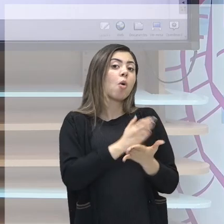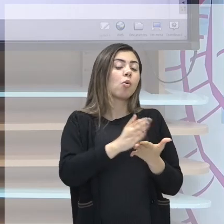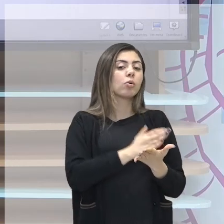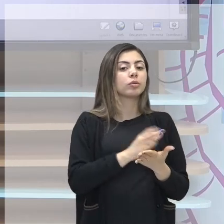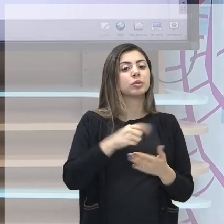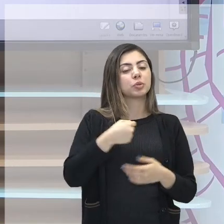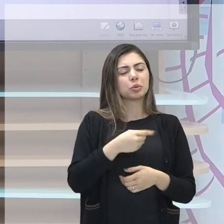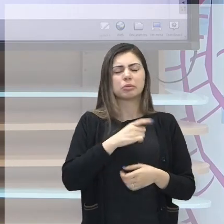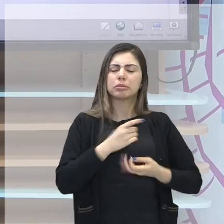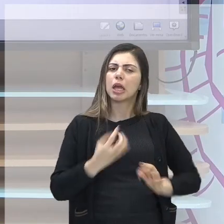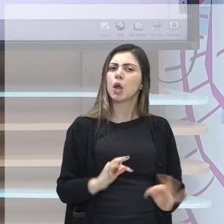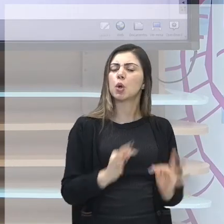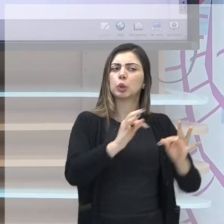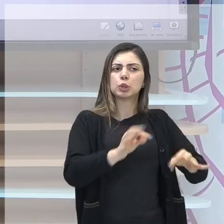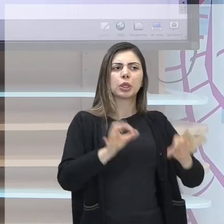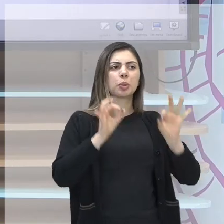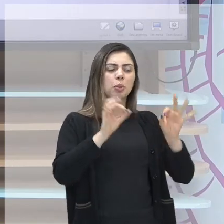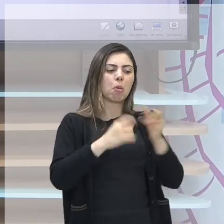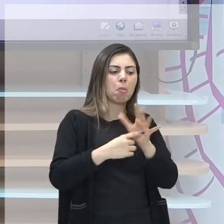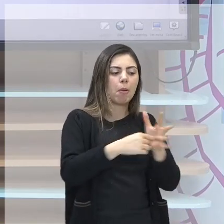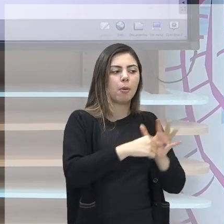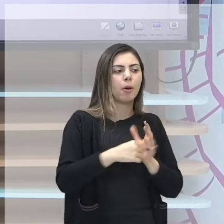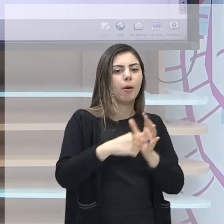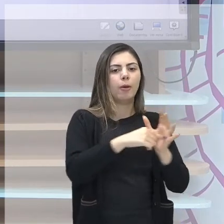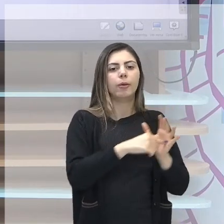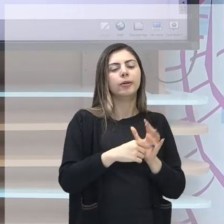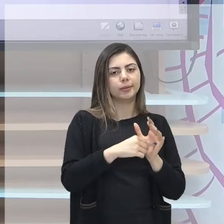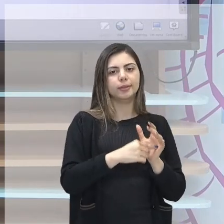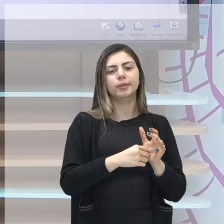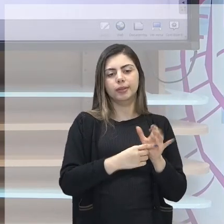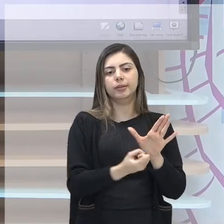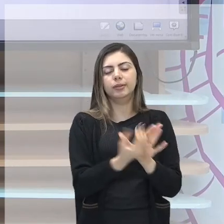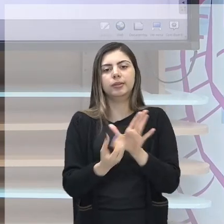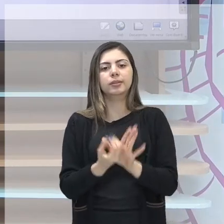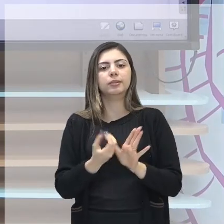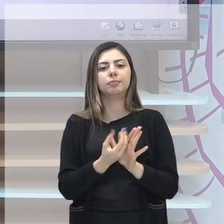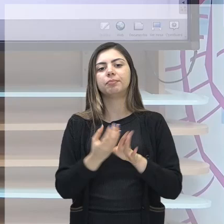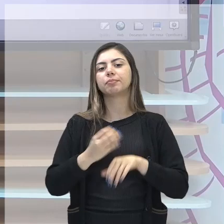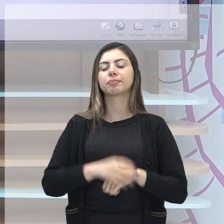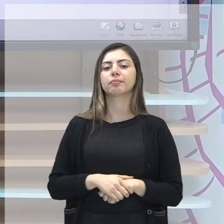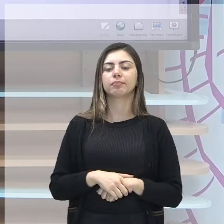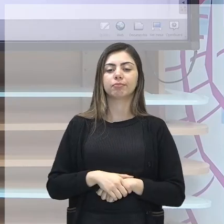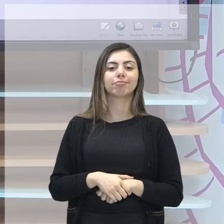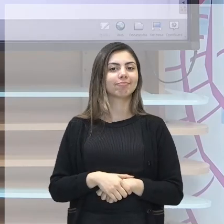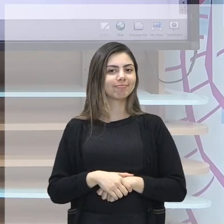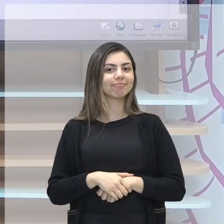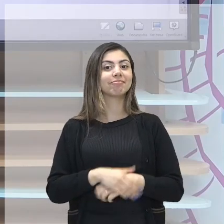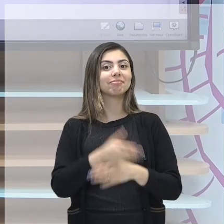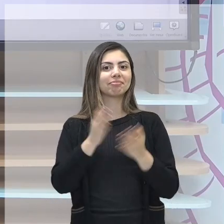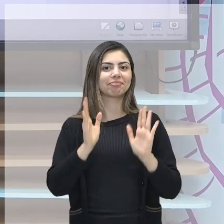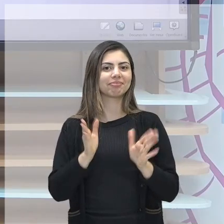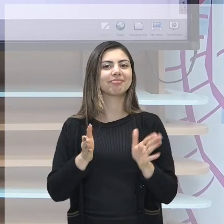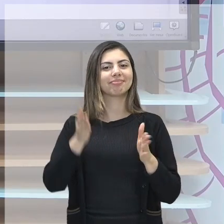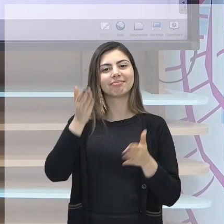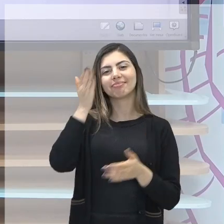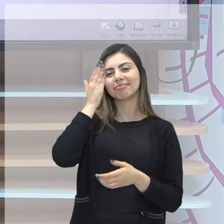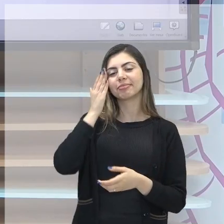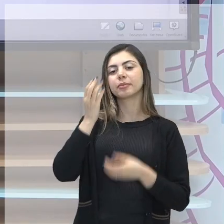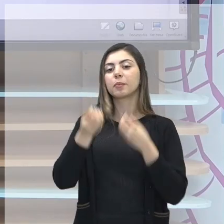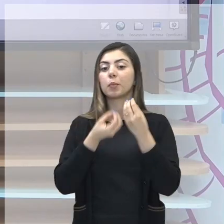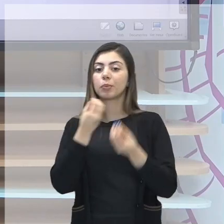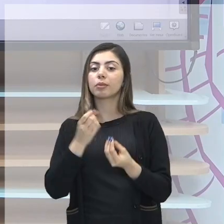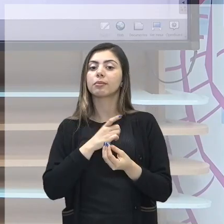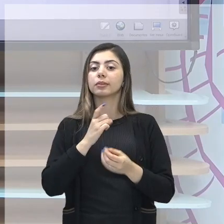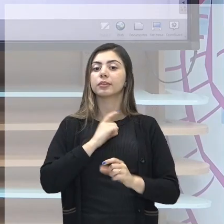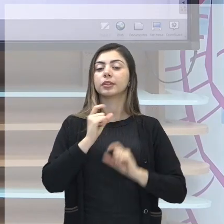utilizar muita tecnologia, muito maquinário no processo produtivo, certo? Bem, agora que vocês já sabem aqui o que é